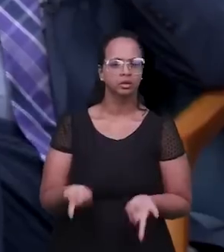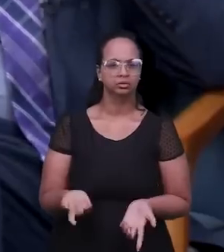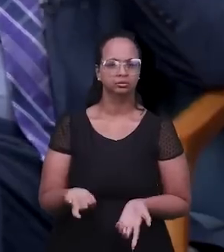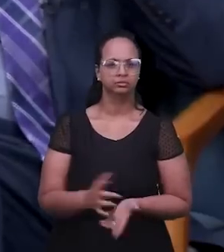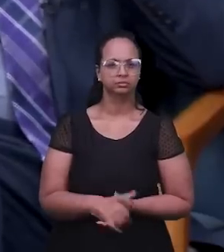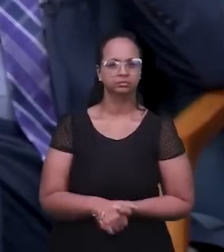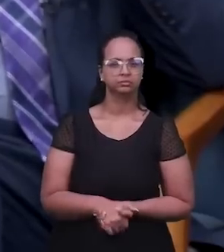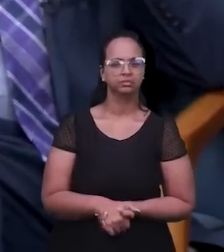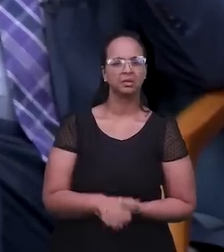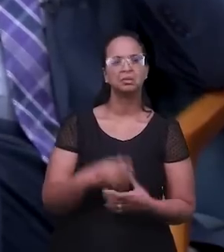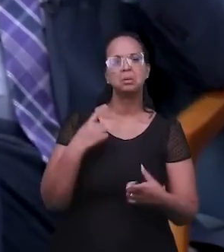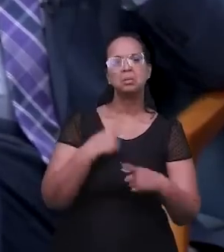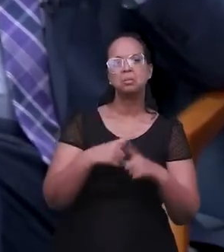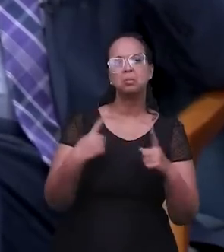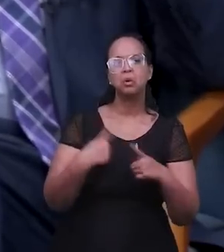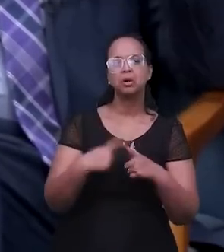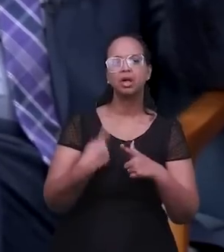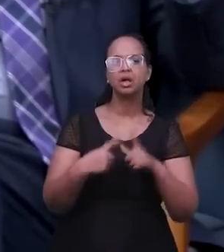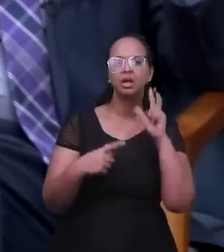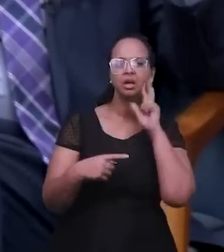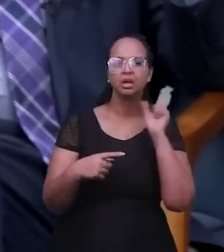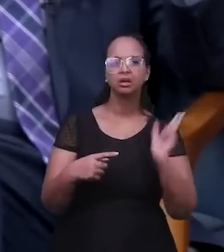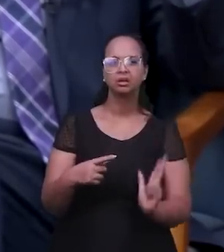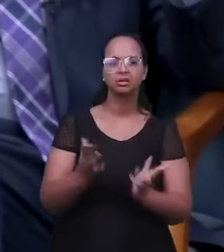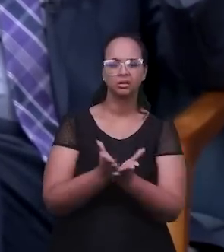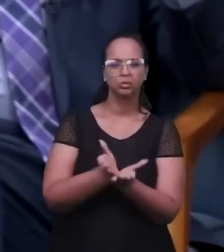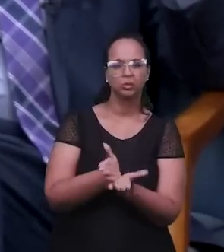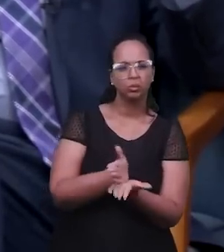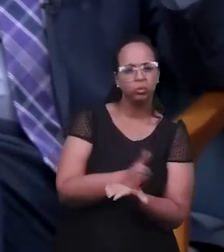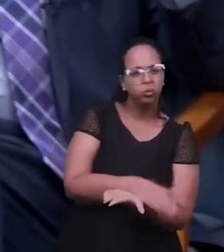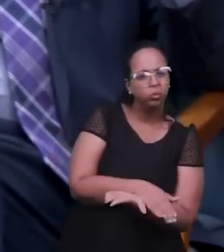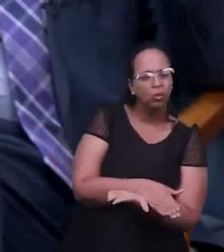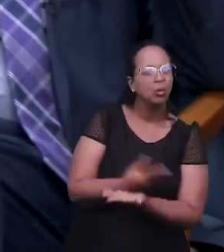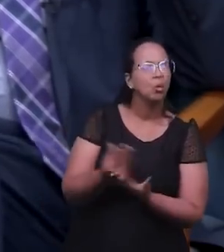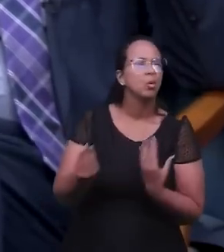coloca? A letra mata.